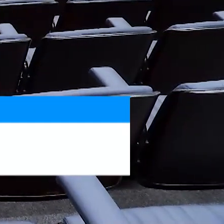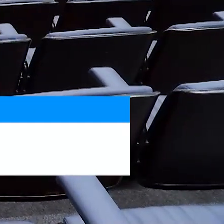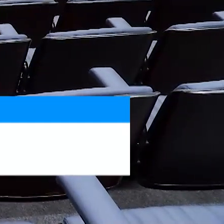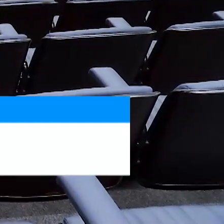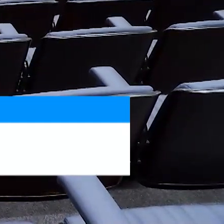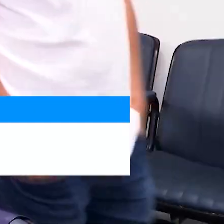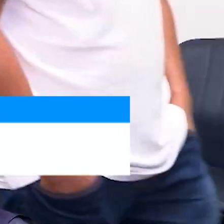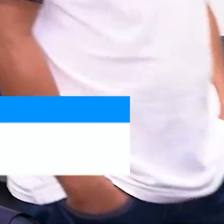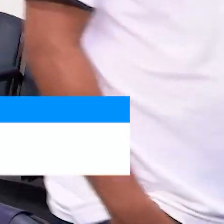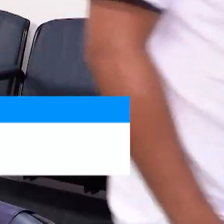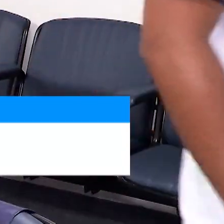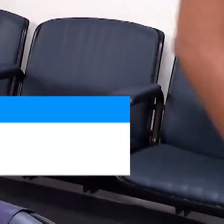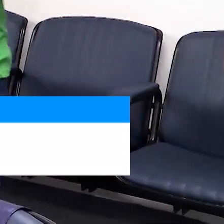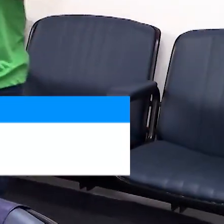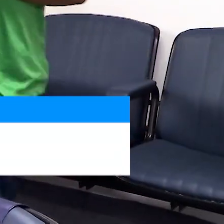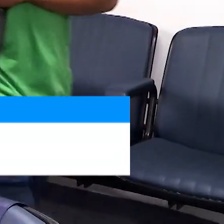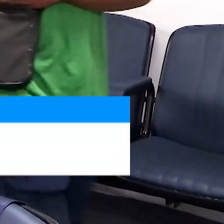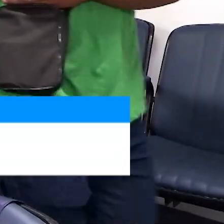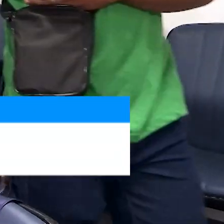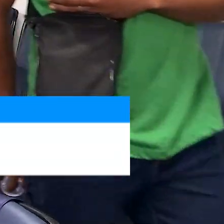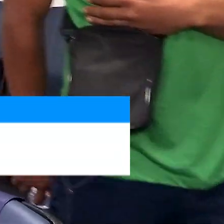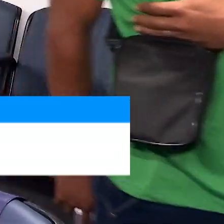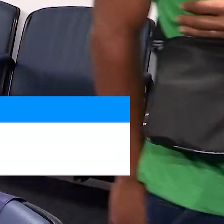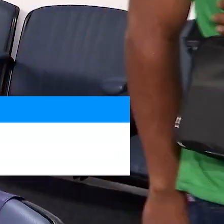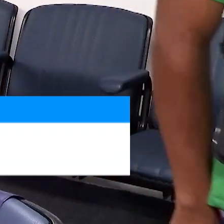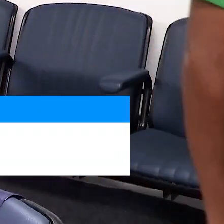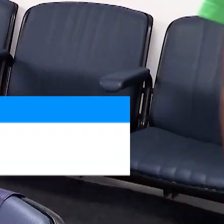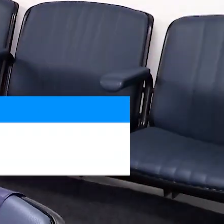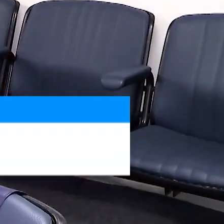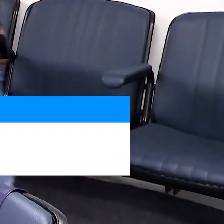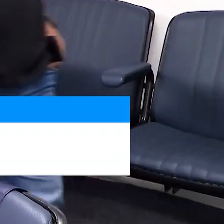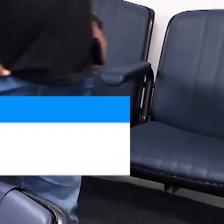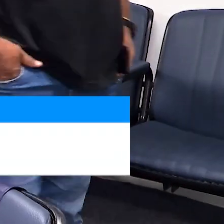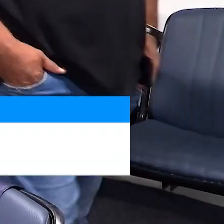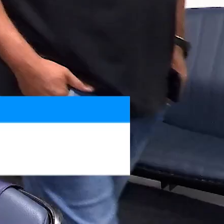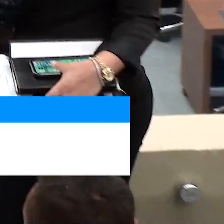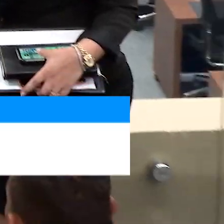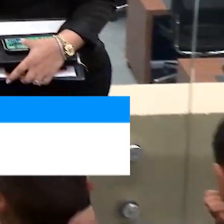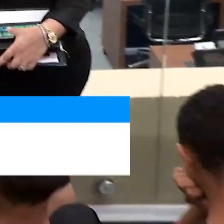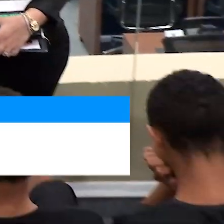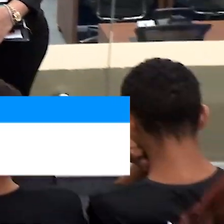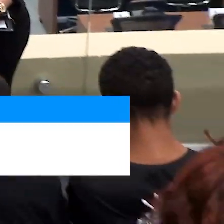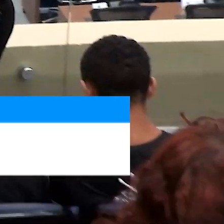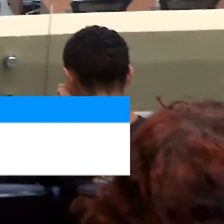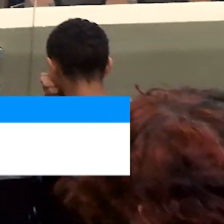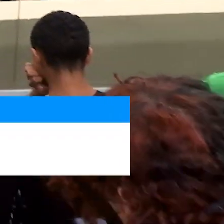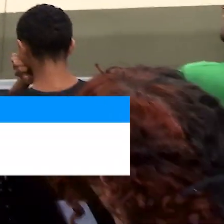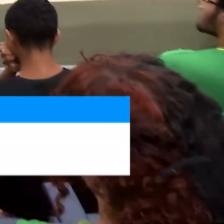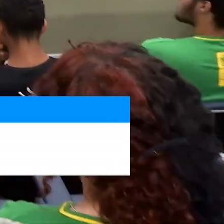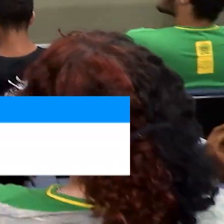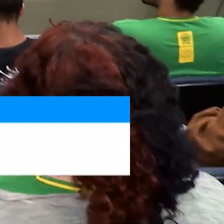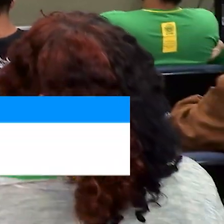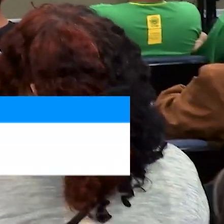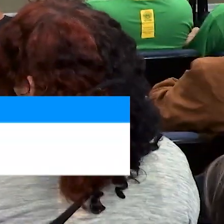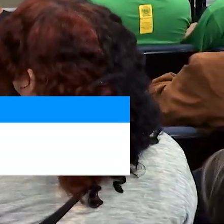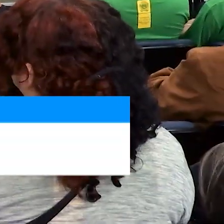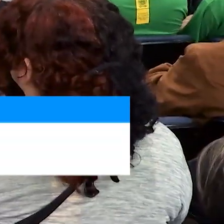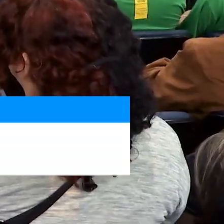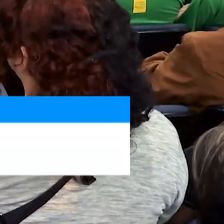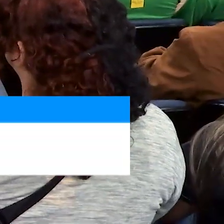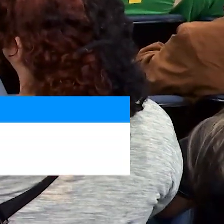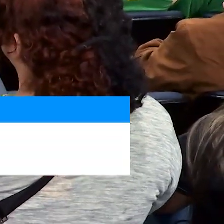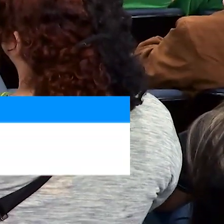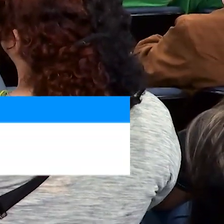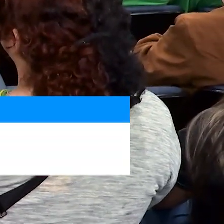Alunos do ensino médio da cidade de Chapadão do Sul estiveram na Casa de Leis para conhecer